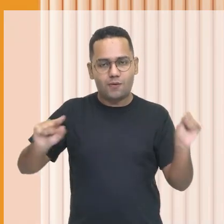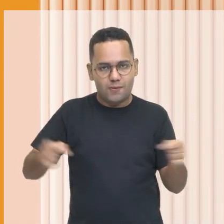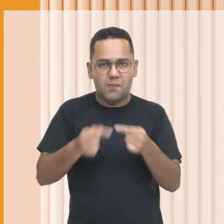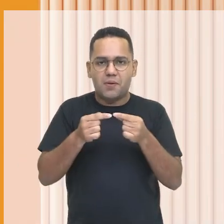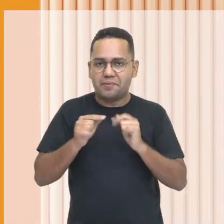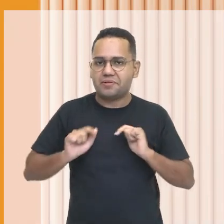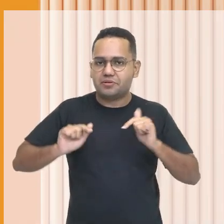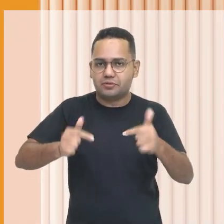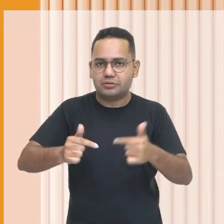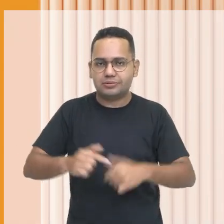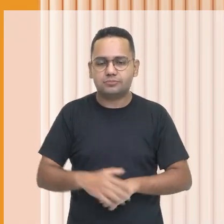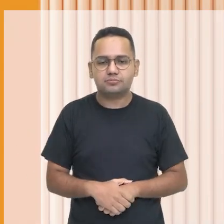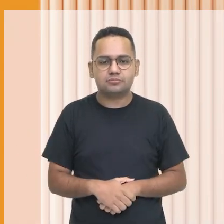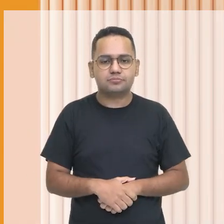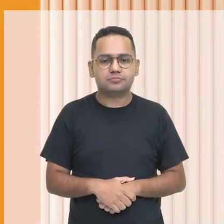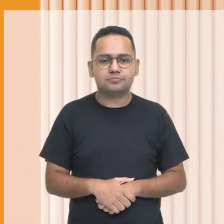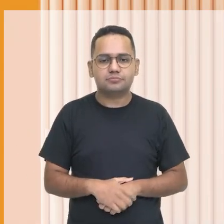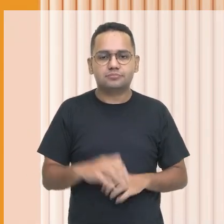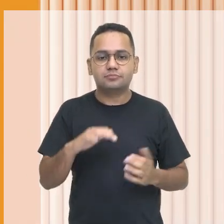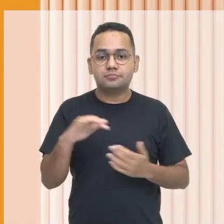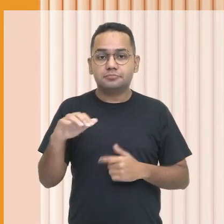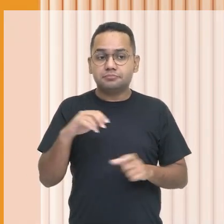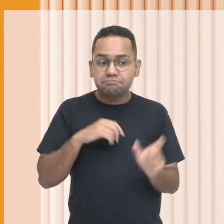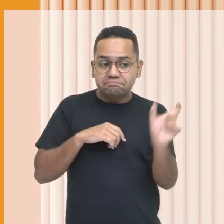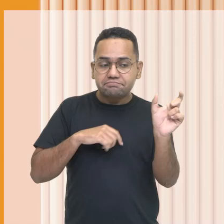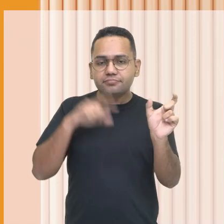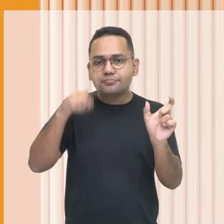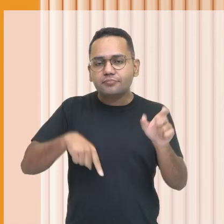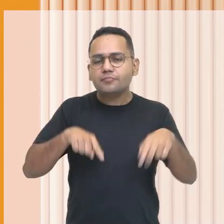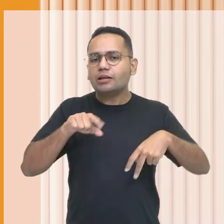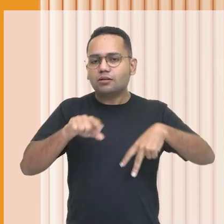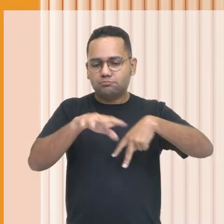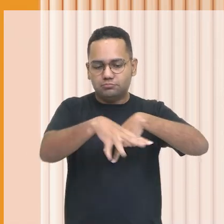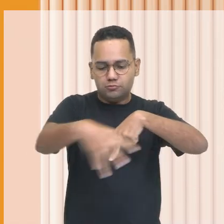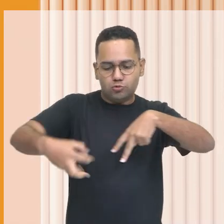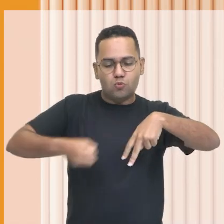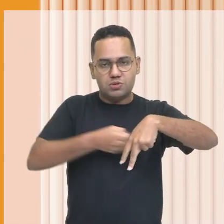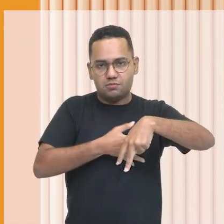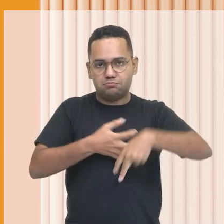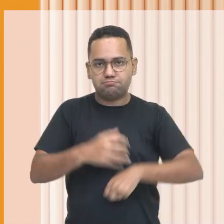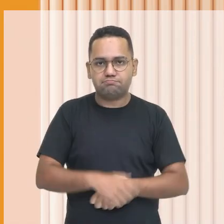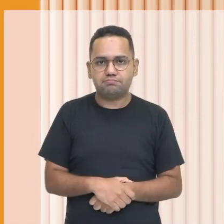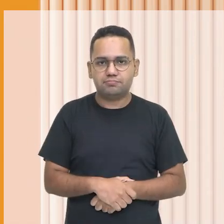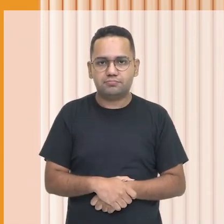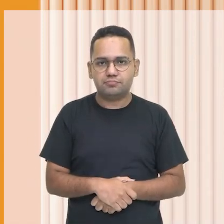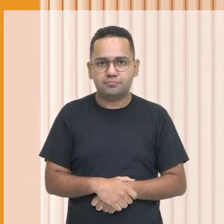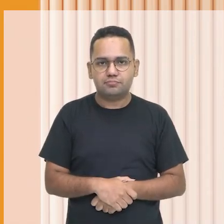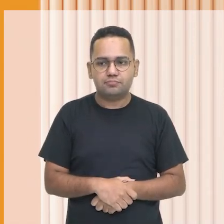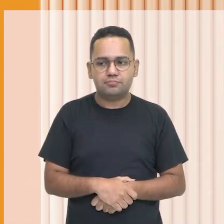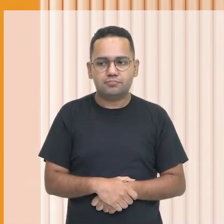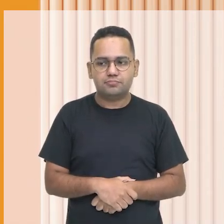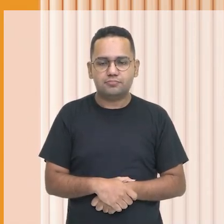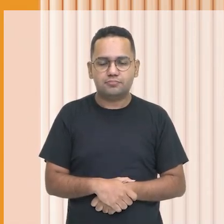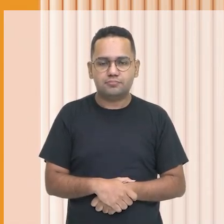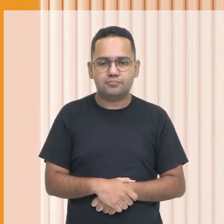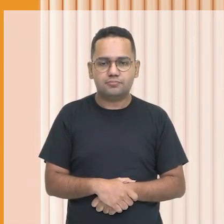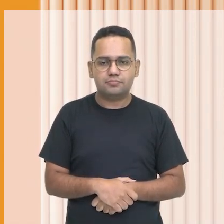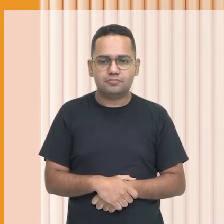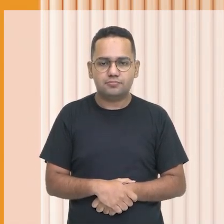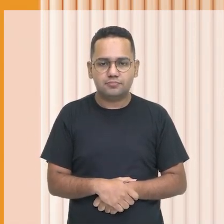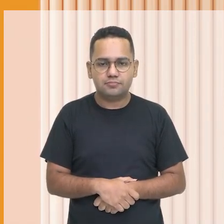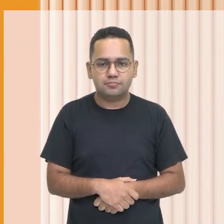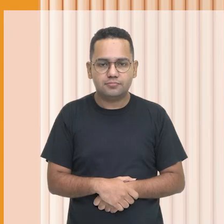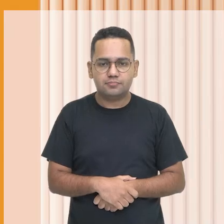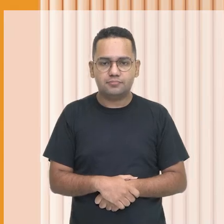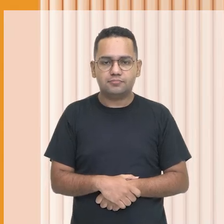Então você observa que é uma prática de corrupção, ok? Então começa por aí. Continuando o nosso texto,